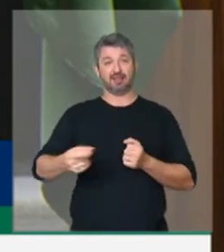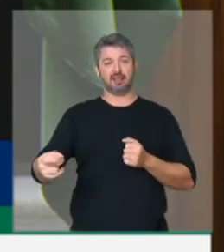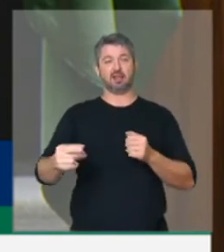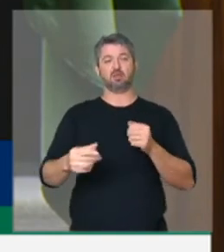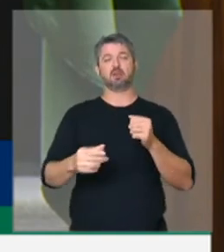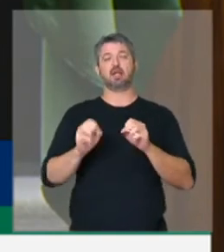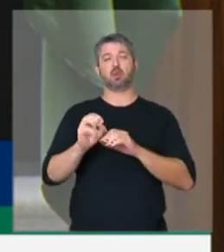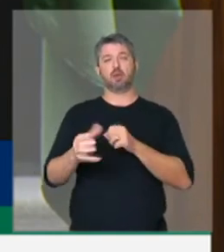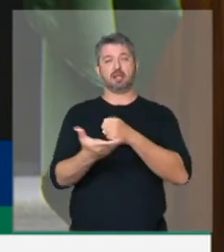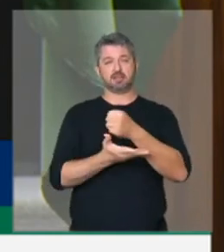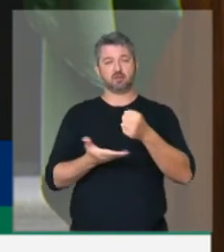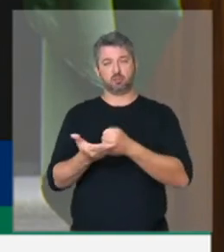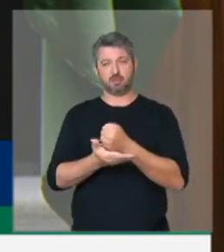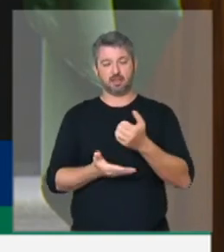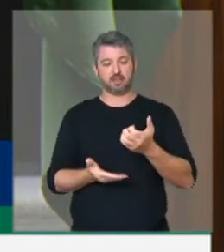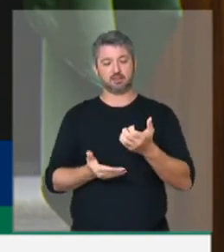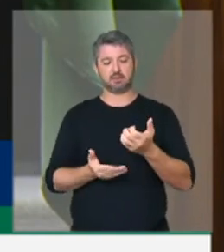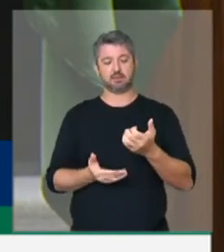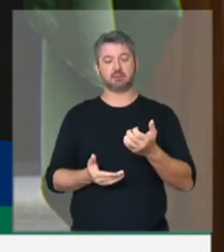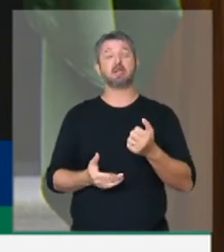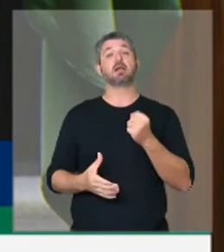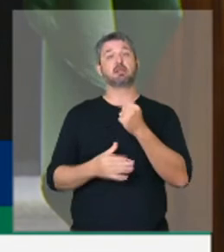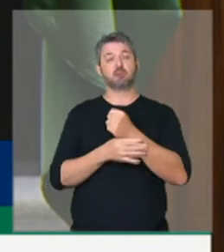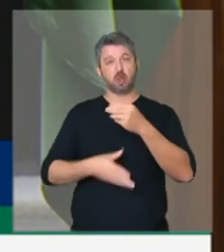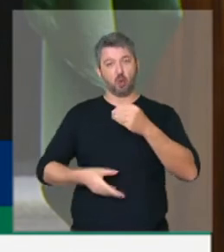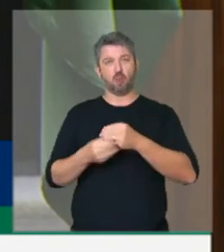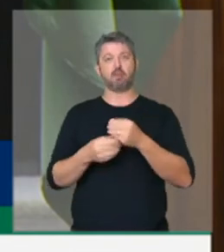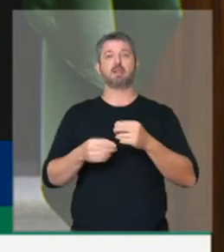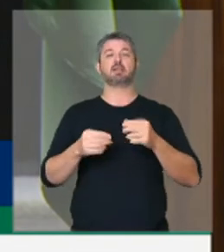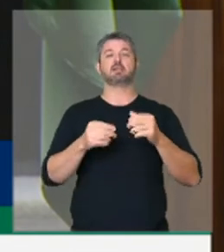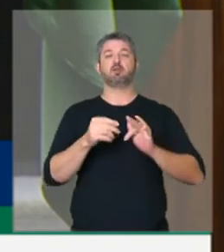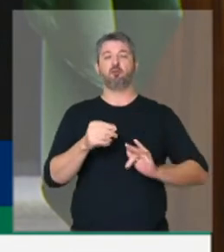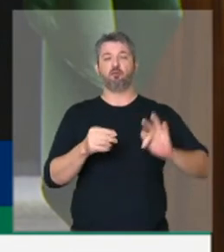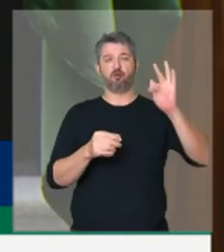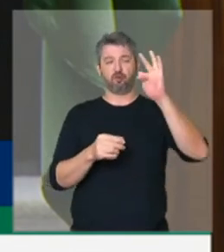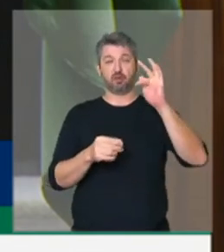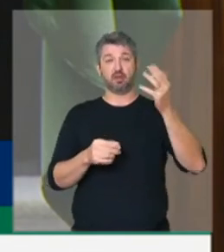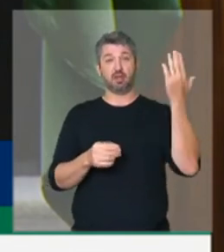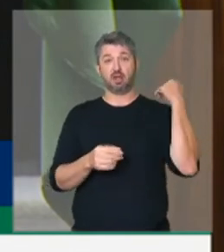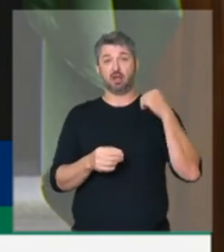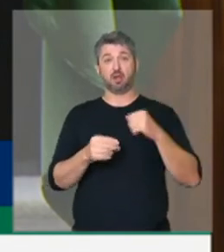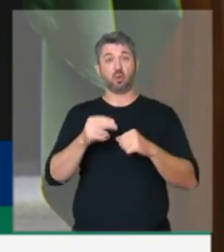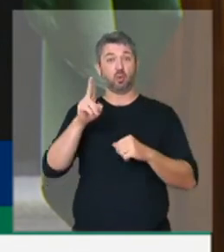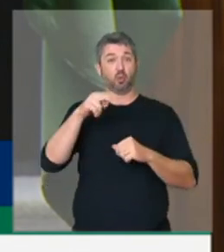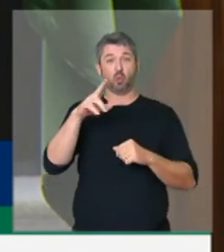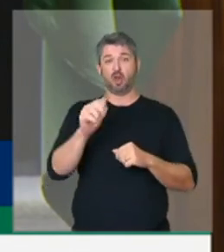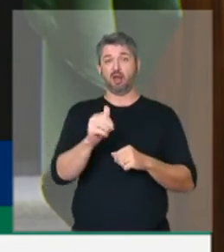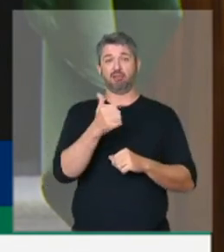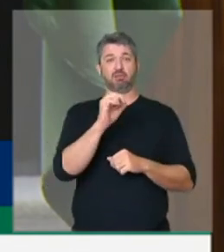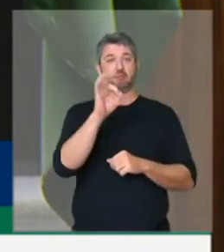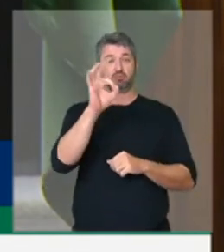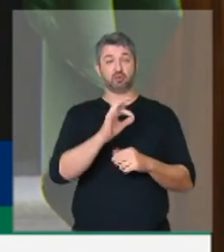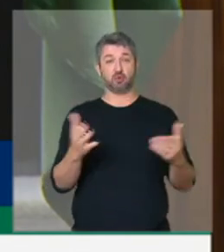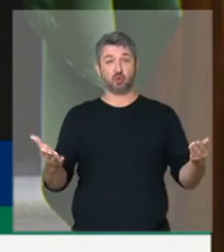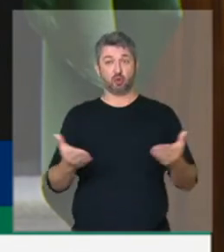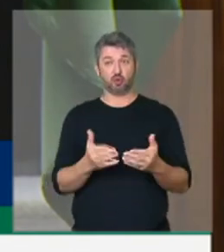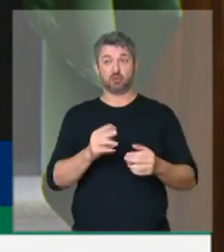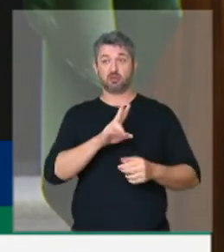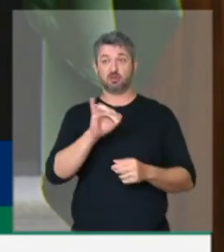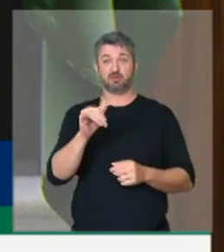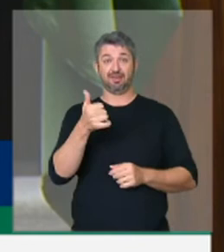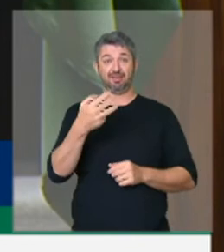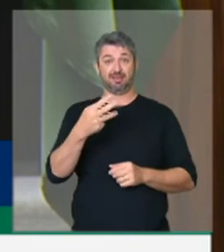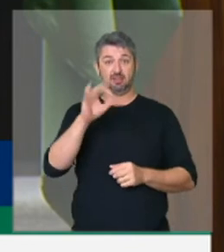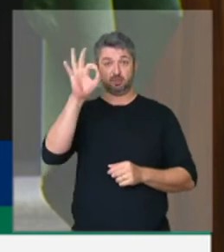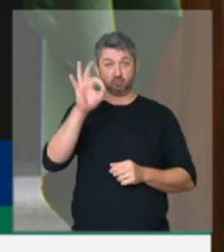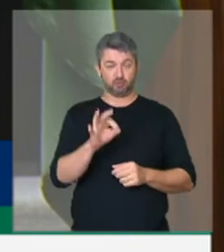que assegura a ampliação da complementação da União, que nunca tinha passado de 10%. E hoje nós vamos chegar a